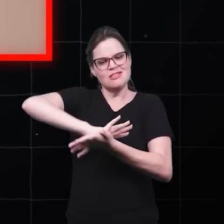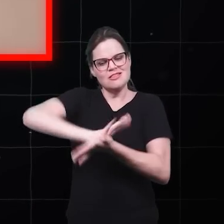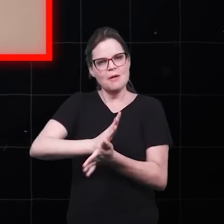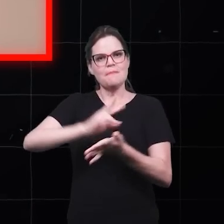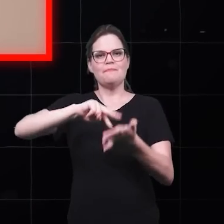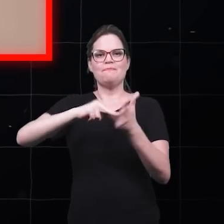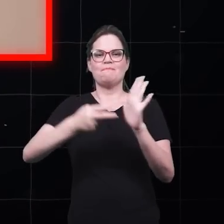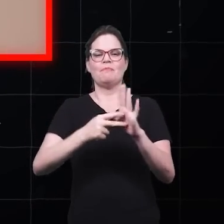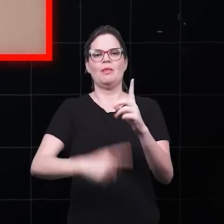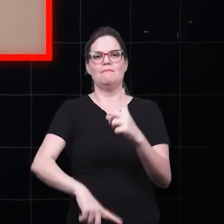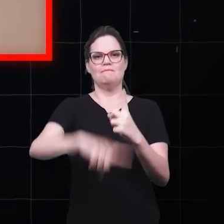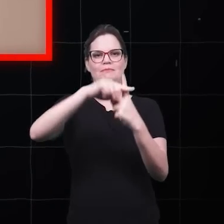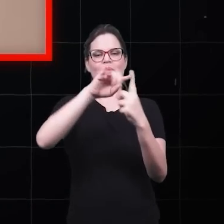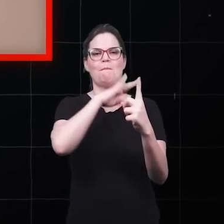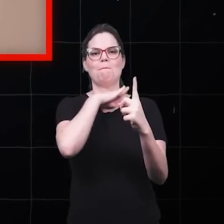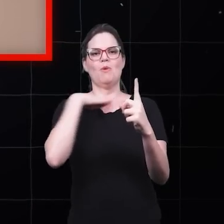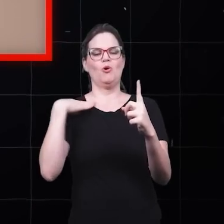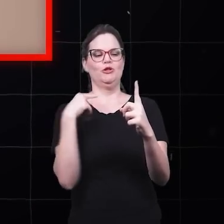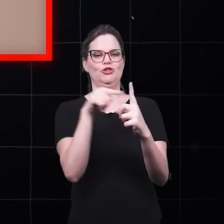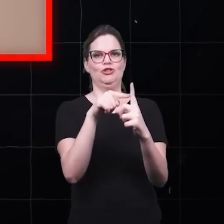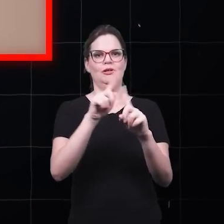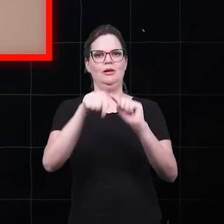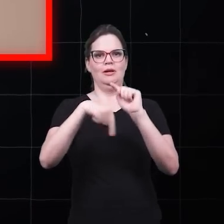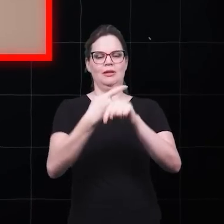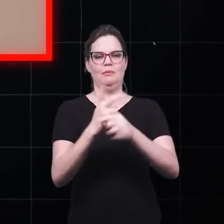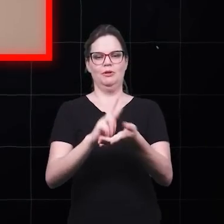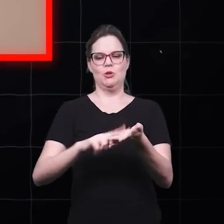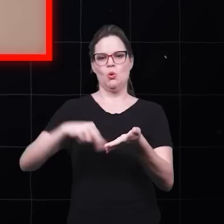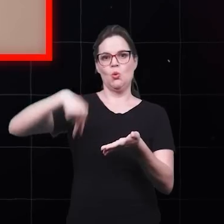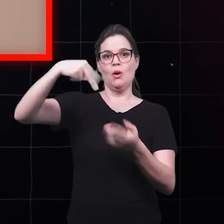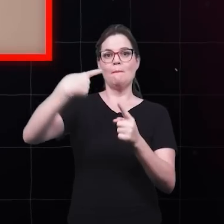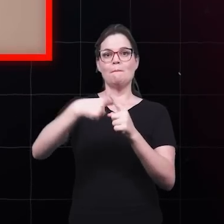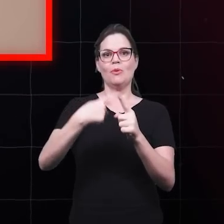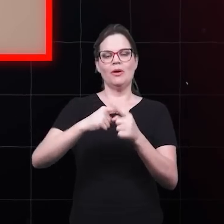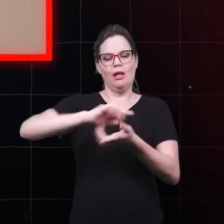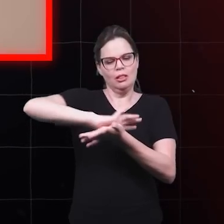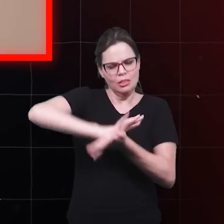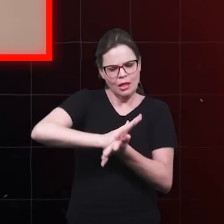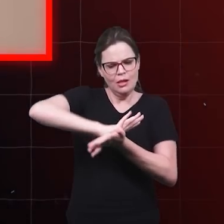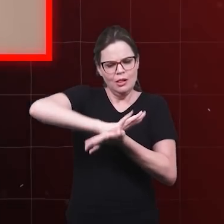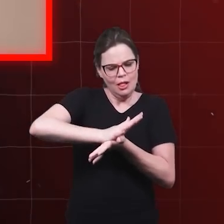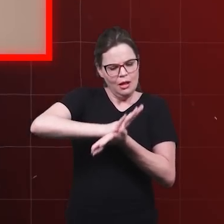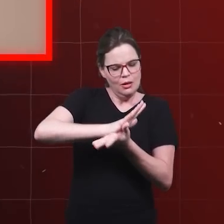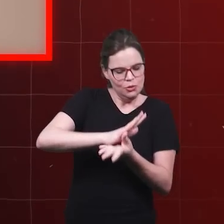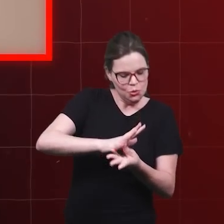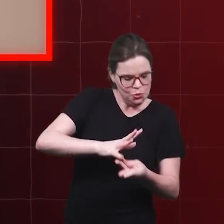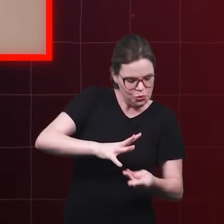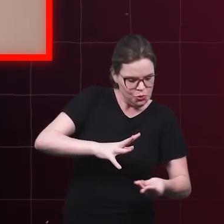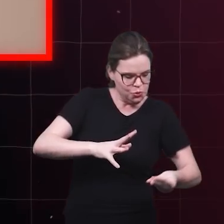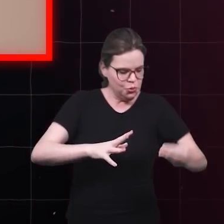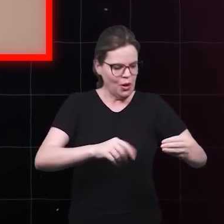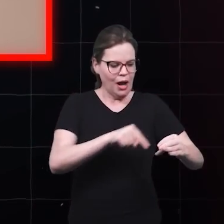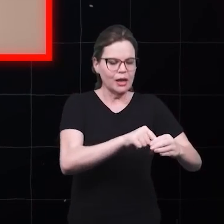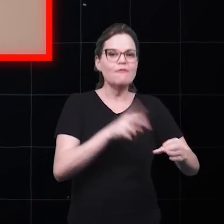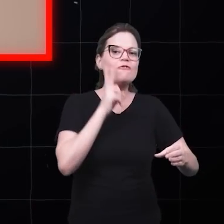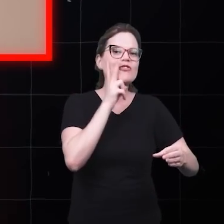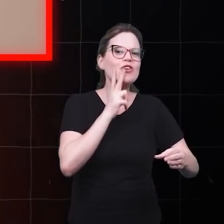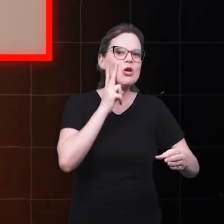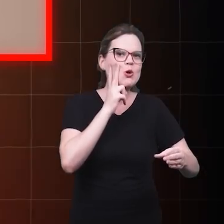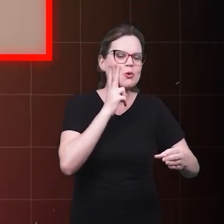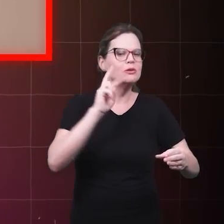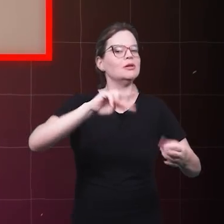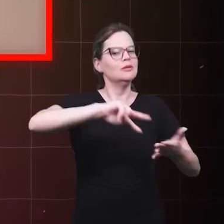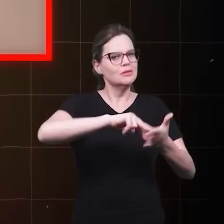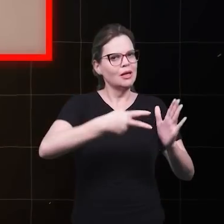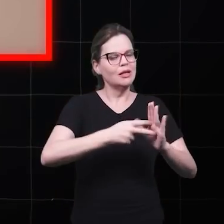foi necessário para que o Espírito Santo de Deus ele pudesse ser enviado para agir na nossa vida, né? O vinho, a ação do